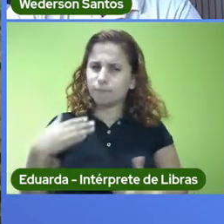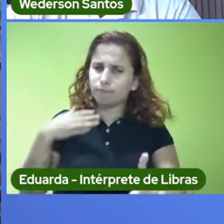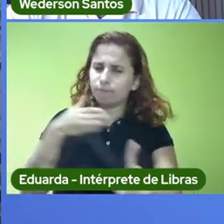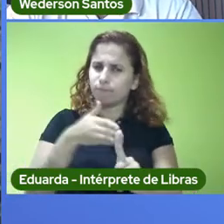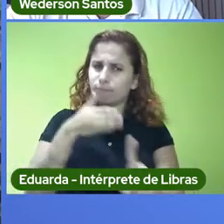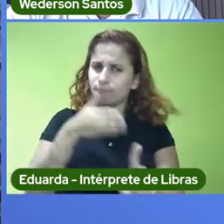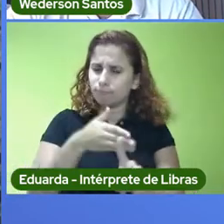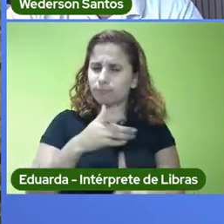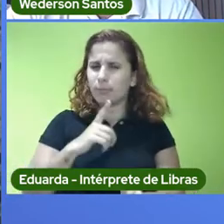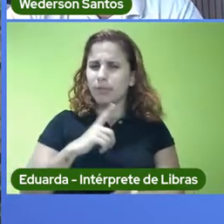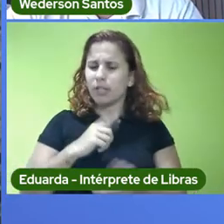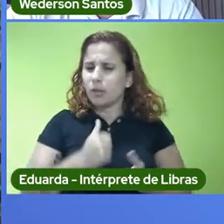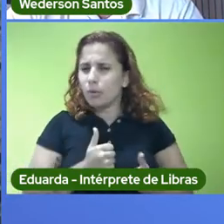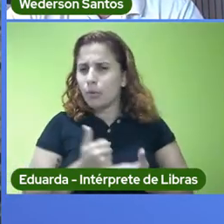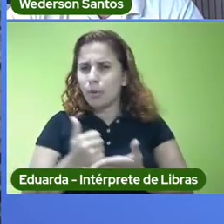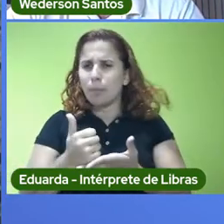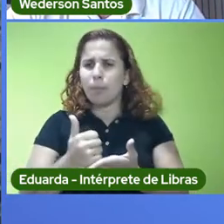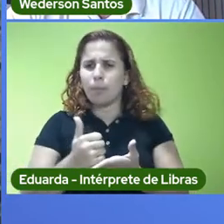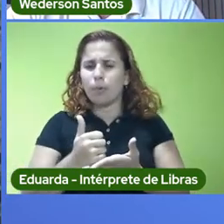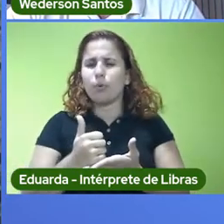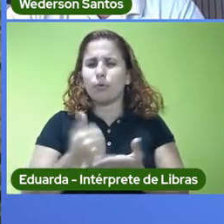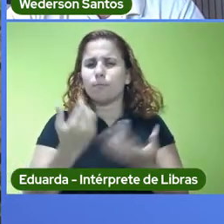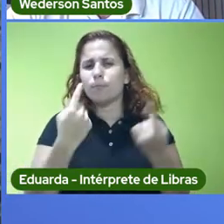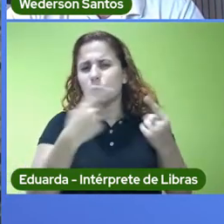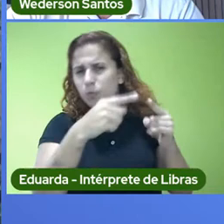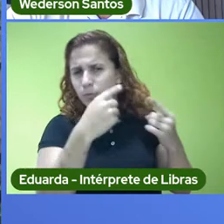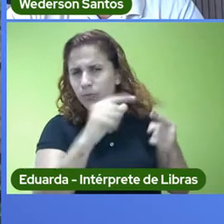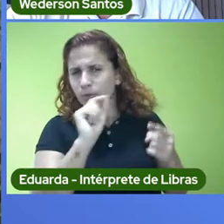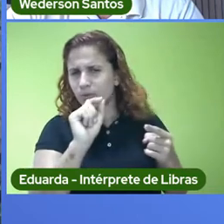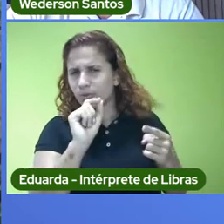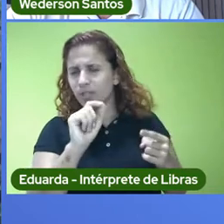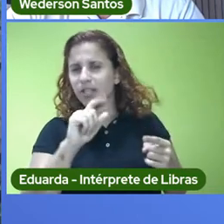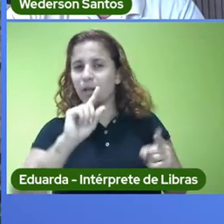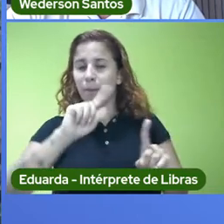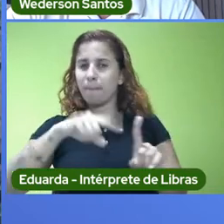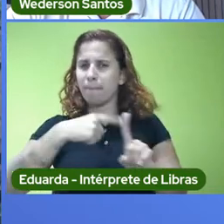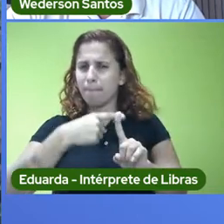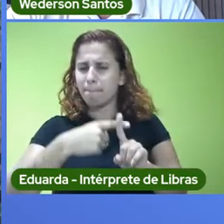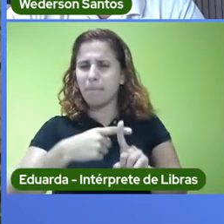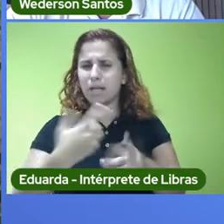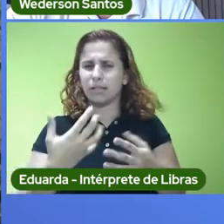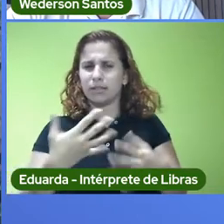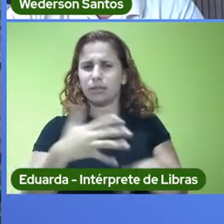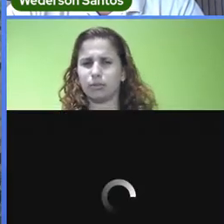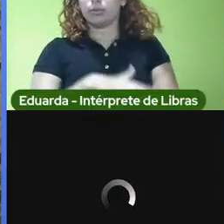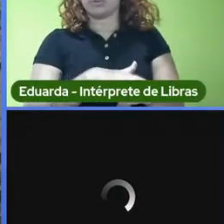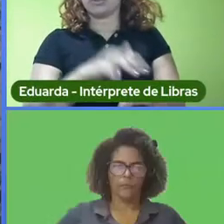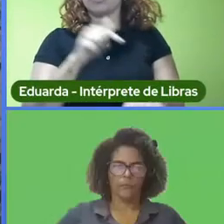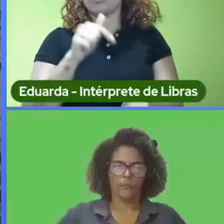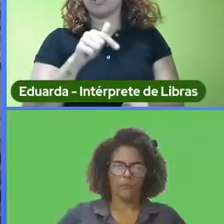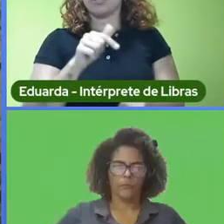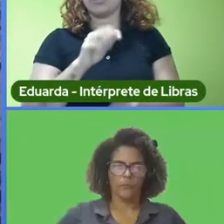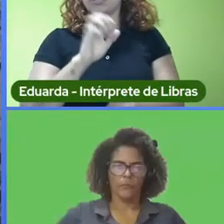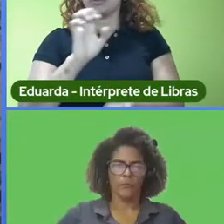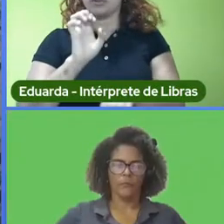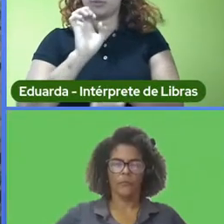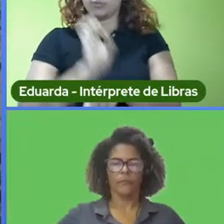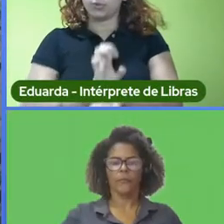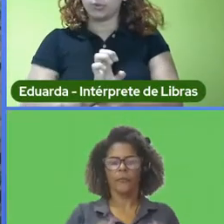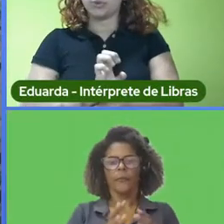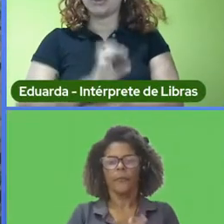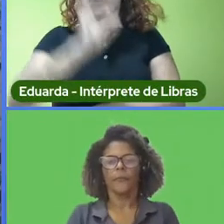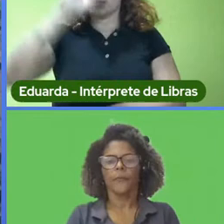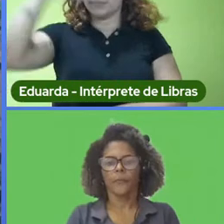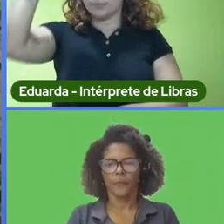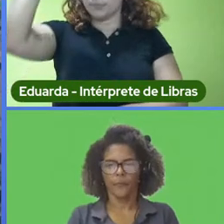ação concreta como essa, que é o nosso Fundo Mais Inclusão aqui do Espírito Santo, mas também na articulação com os diversos atores,